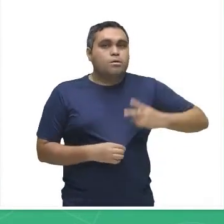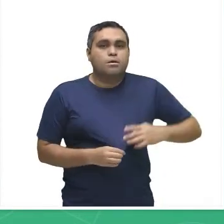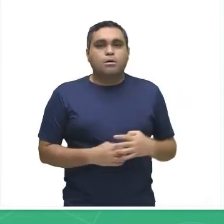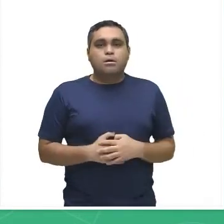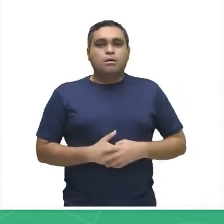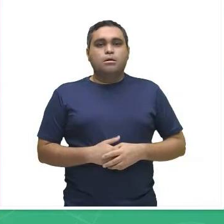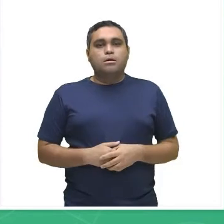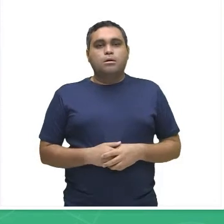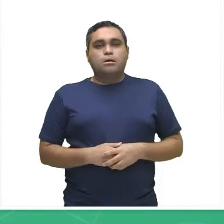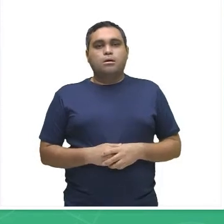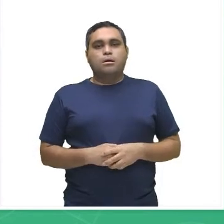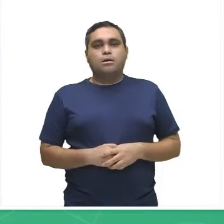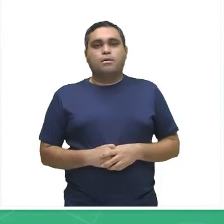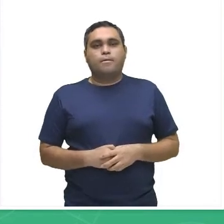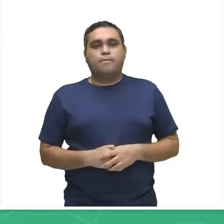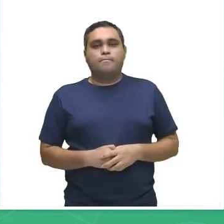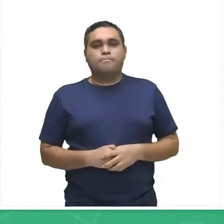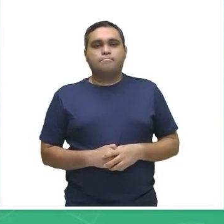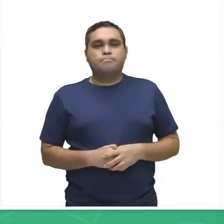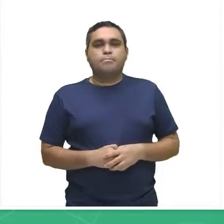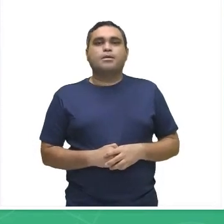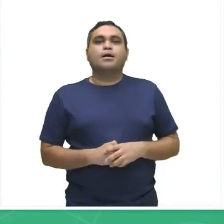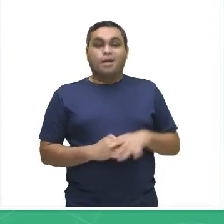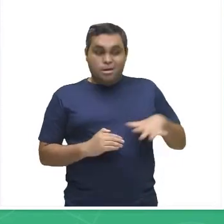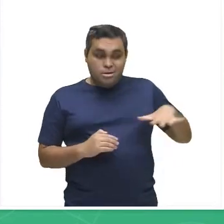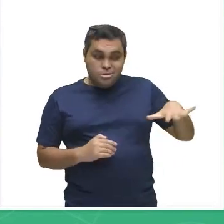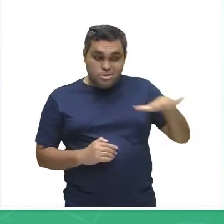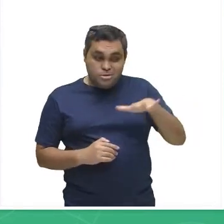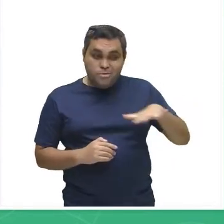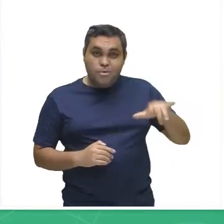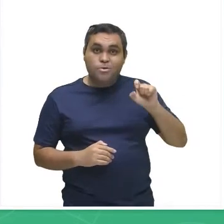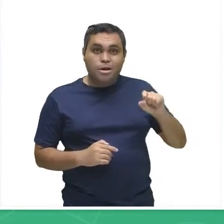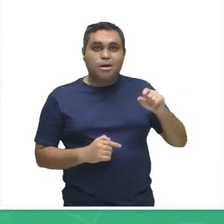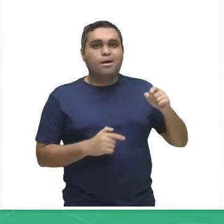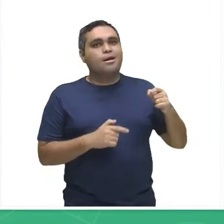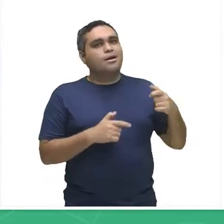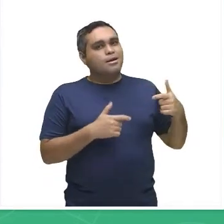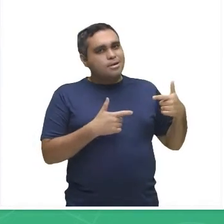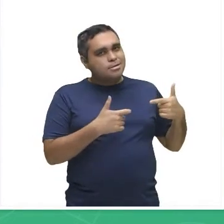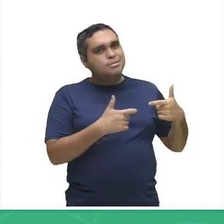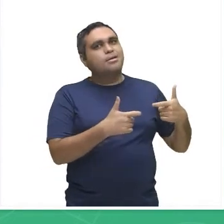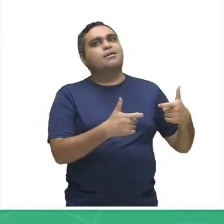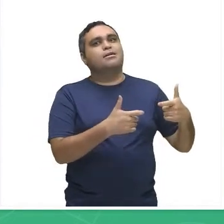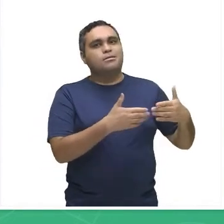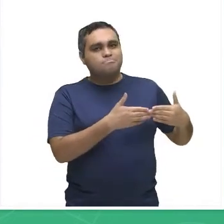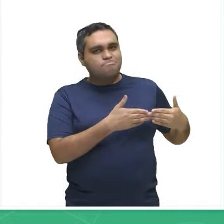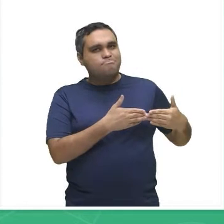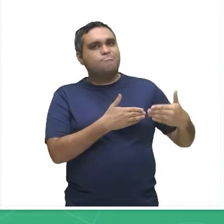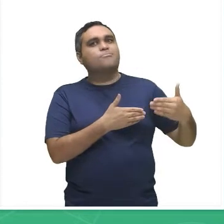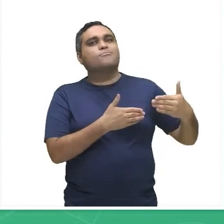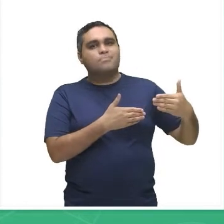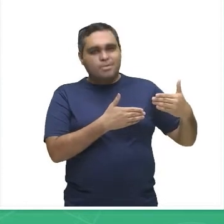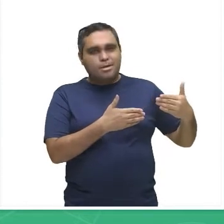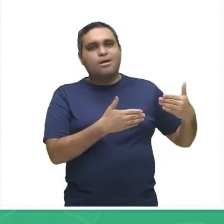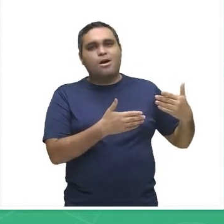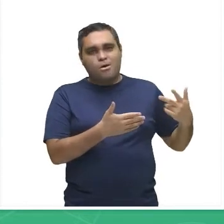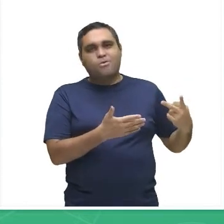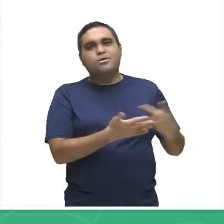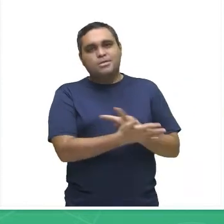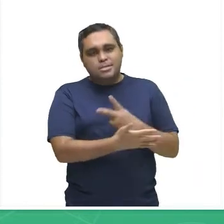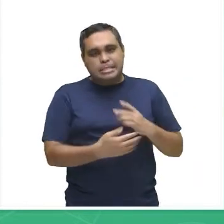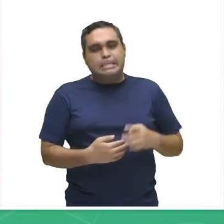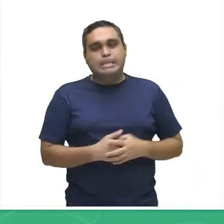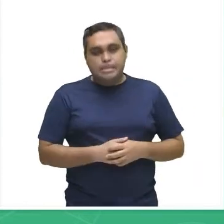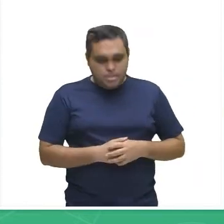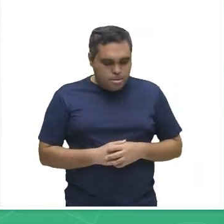tem todo o cenário para uma guerra entre essas duas ligas. E aí, qual é a diferença que a